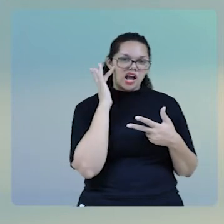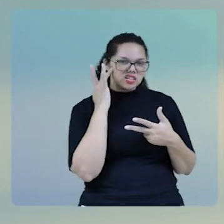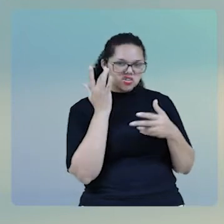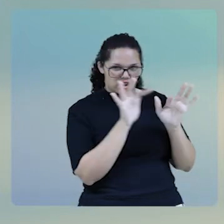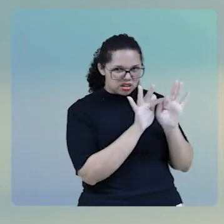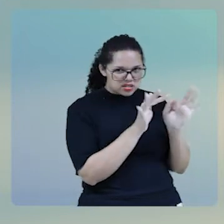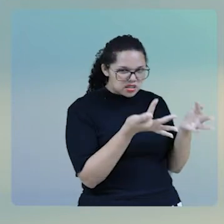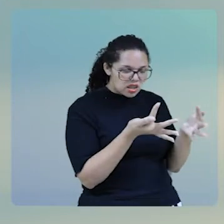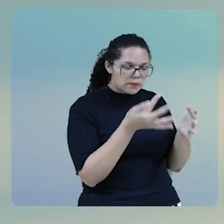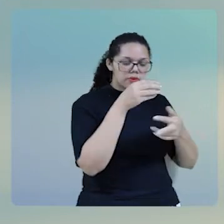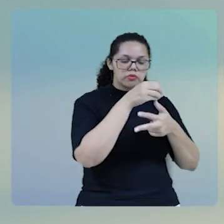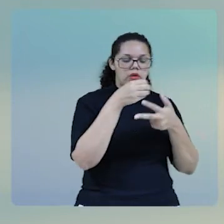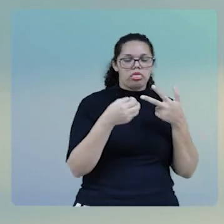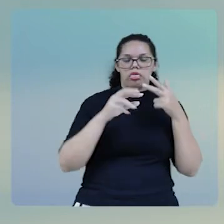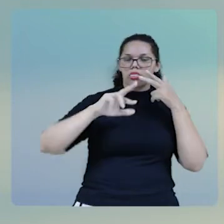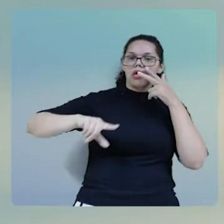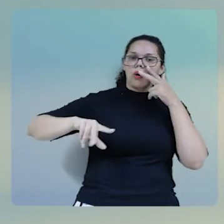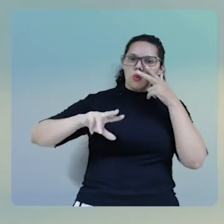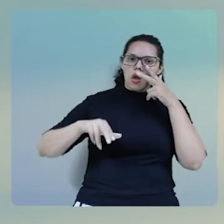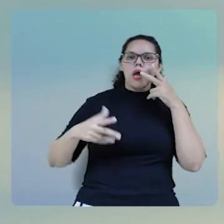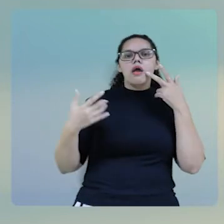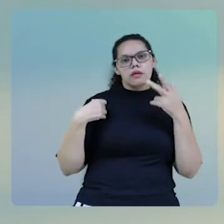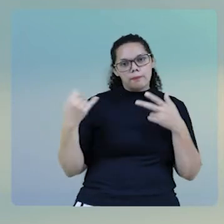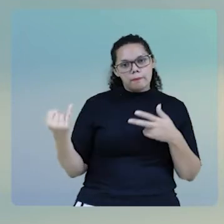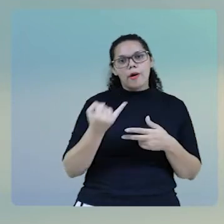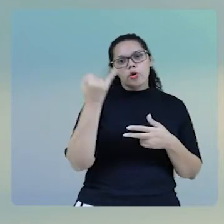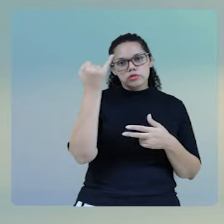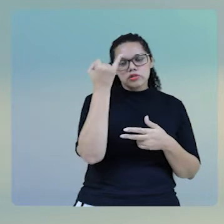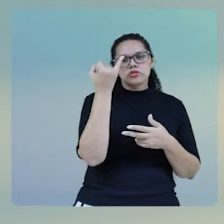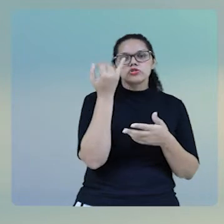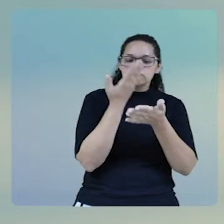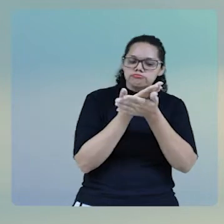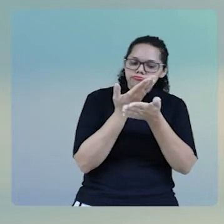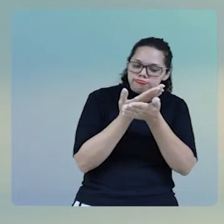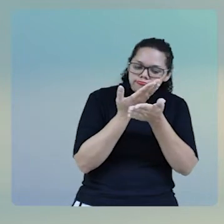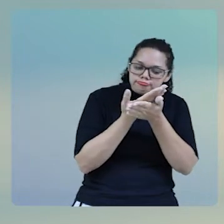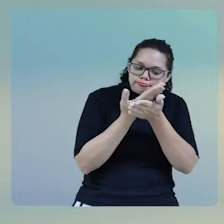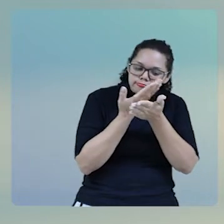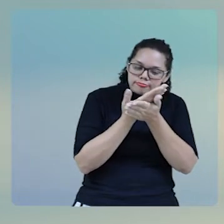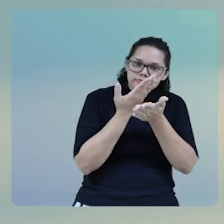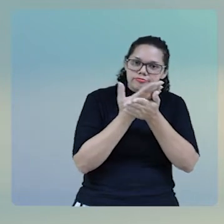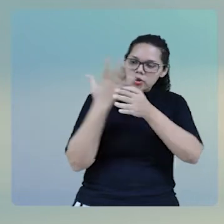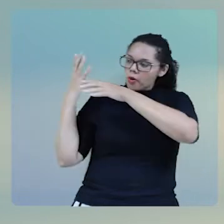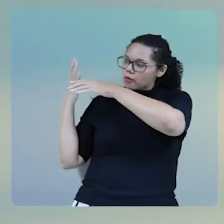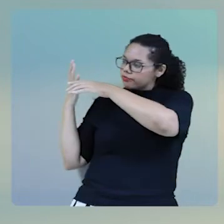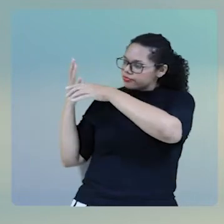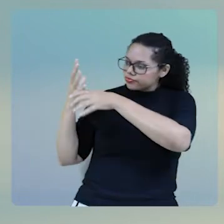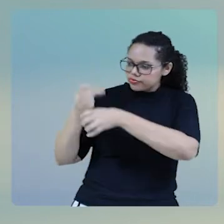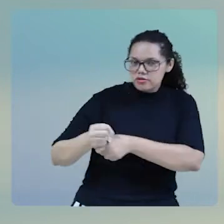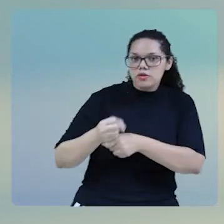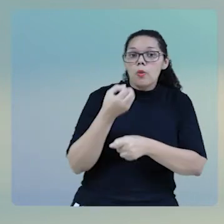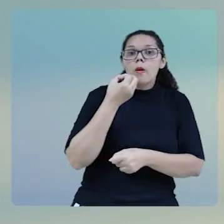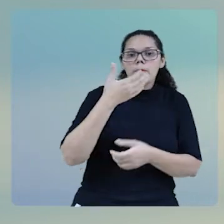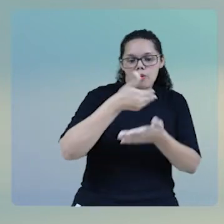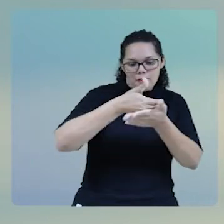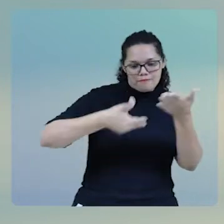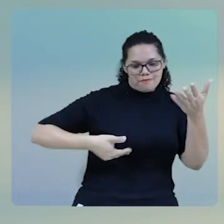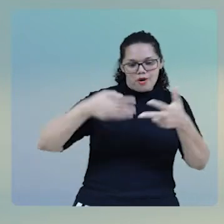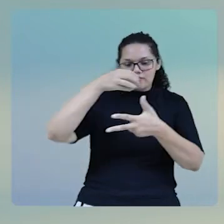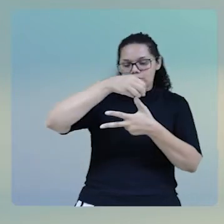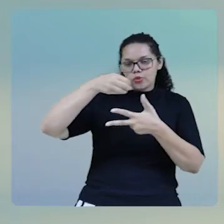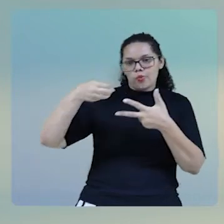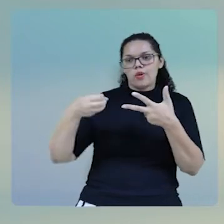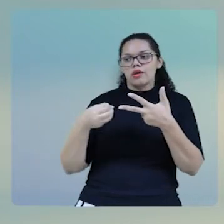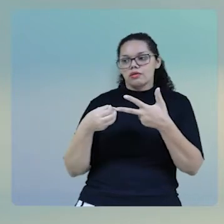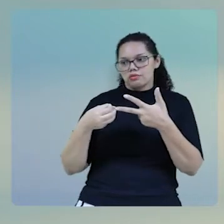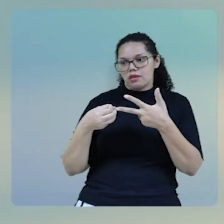Enem. Por isso que é importante a necessidade de você fazer uma bela revisão para poder você fazer uma boa prova. A tua resistência,